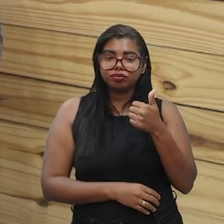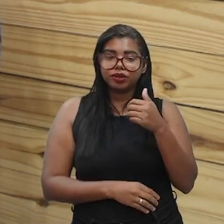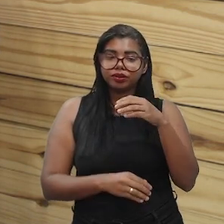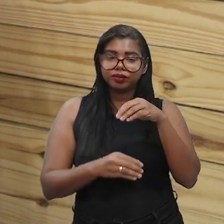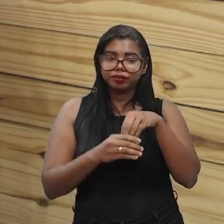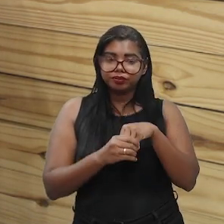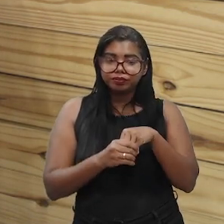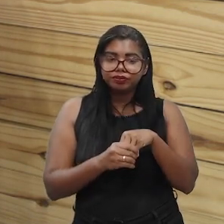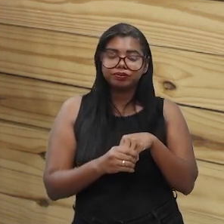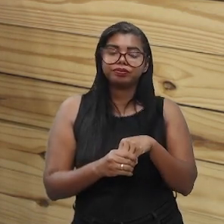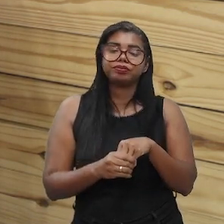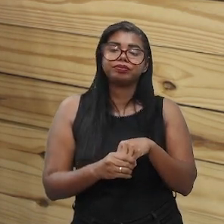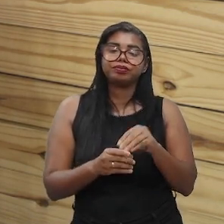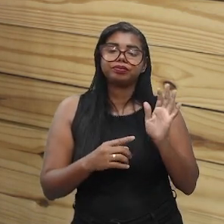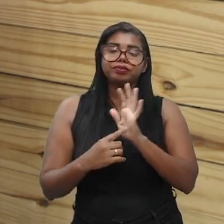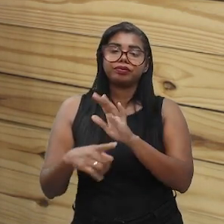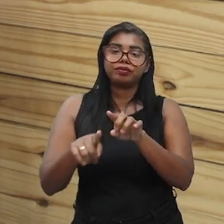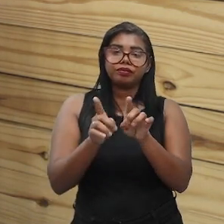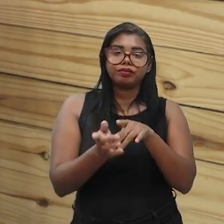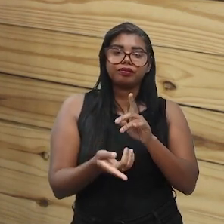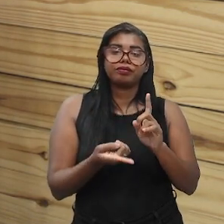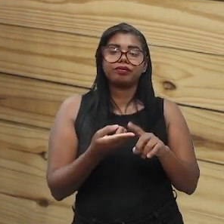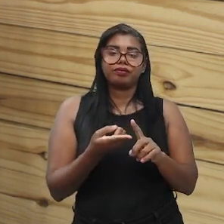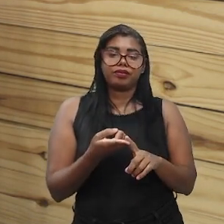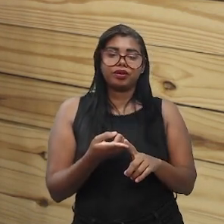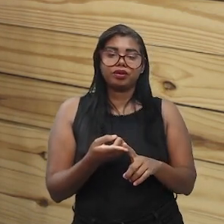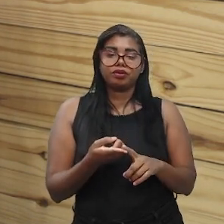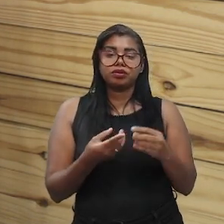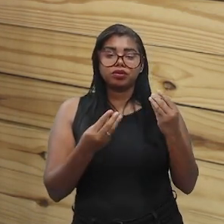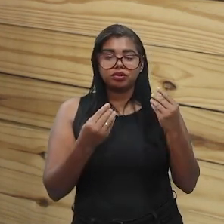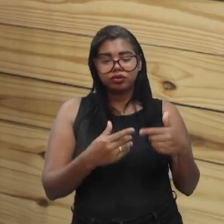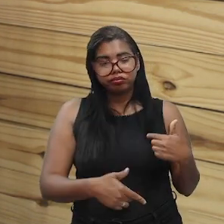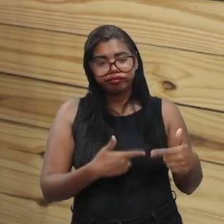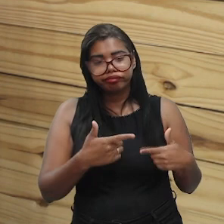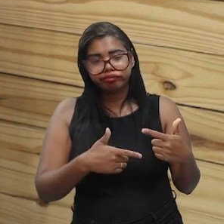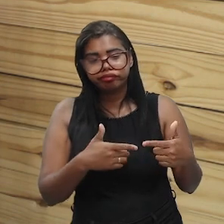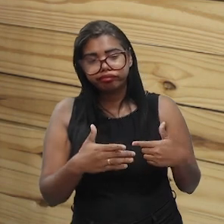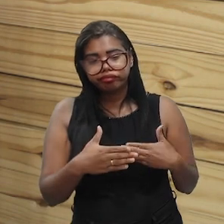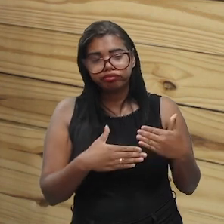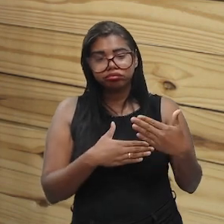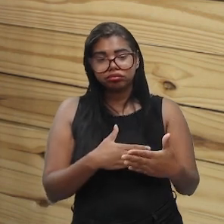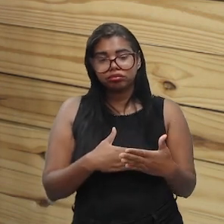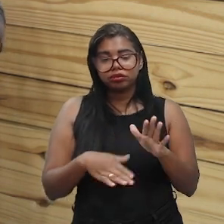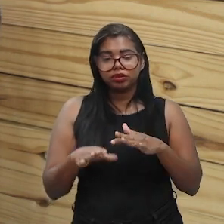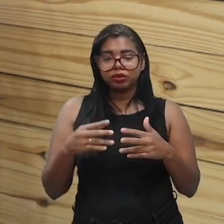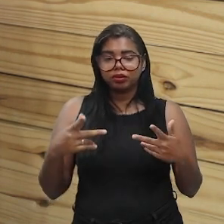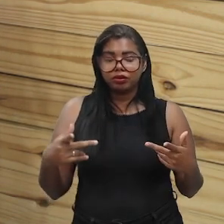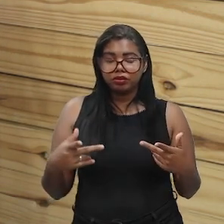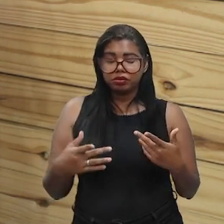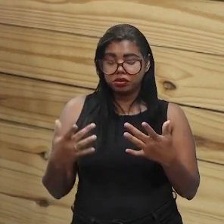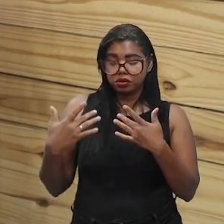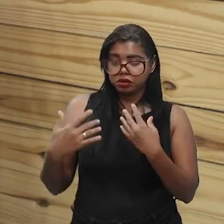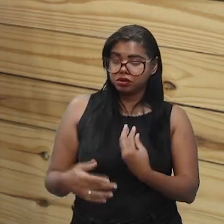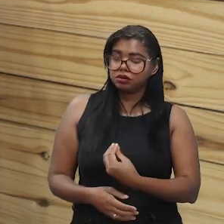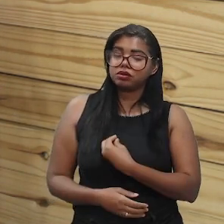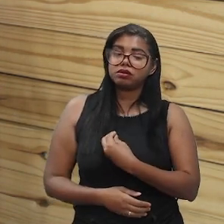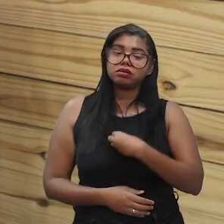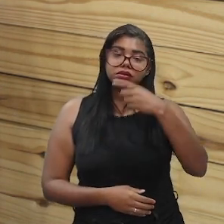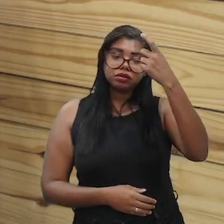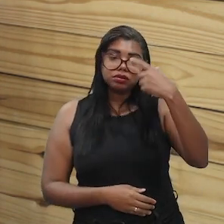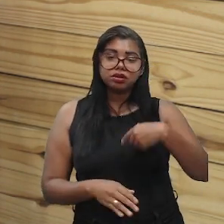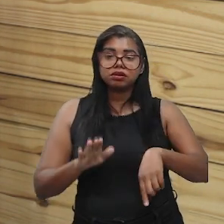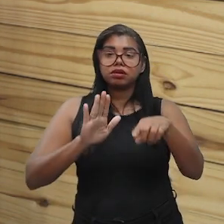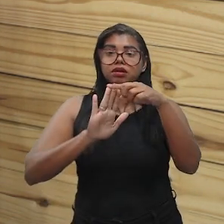inserido, seja por uma sobrecarga de trabalho, seja por um descuido na sua vida pessoal. Então, é muito importante